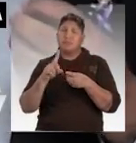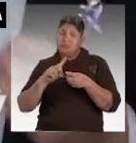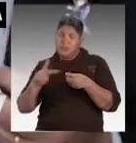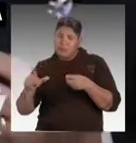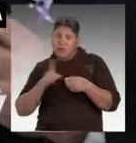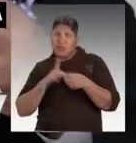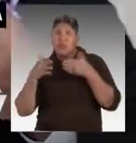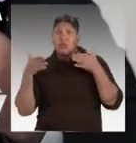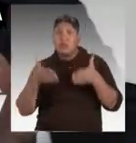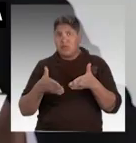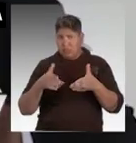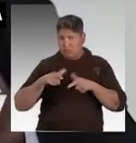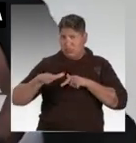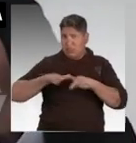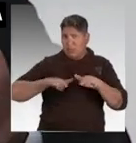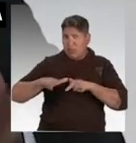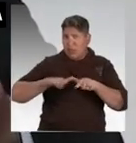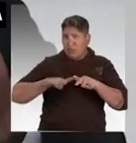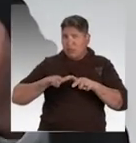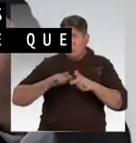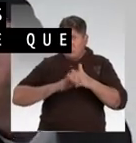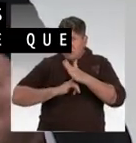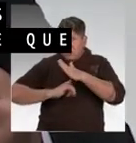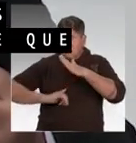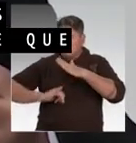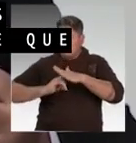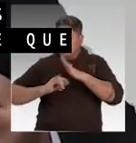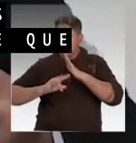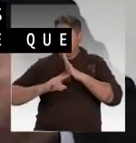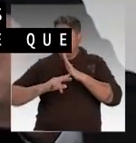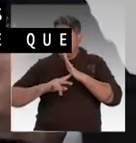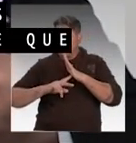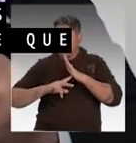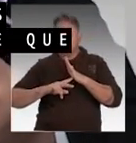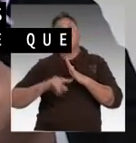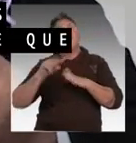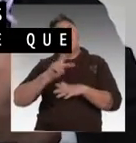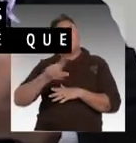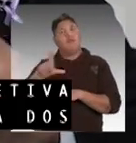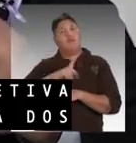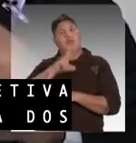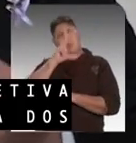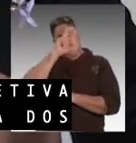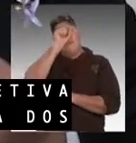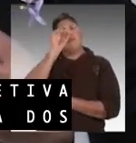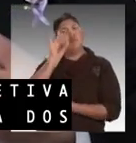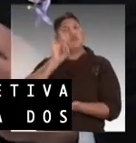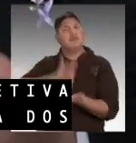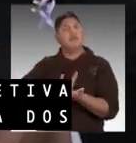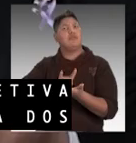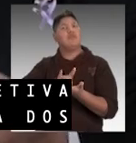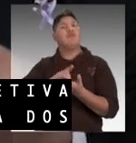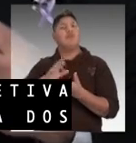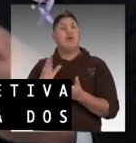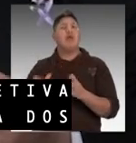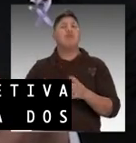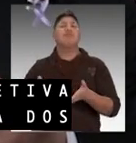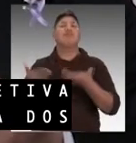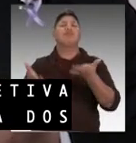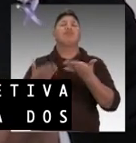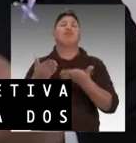da efetiva participação dos trabalhadores nas entidades sindicais é que essas terão força efetiva